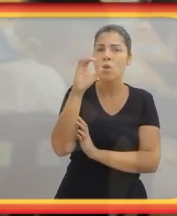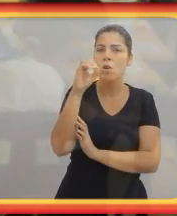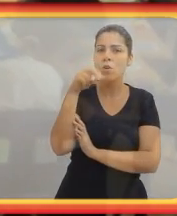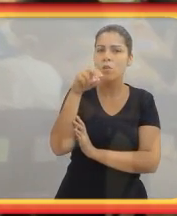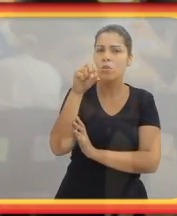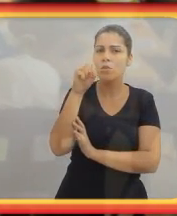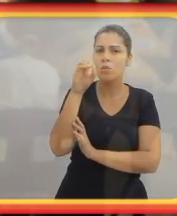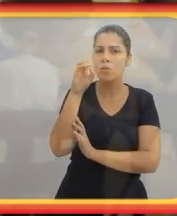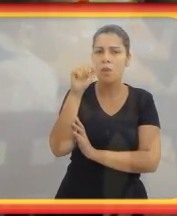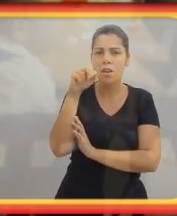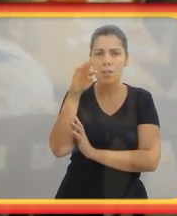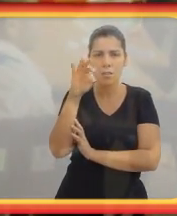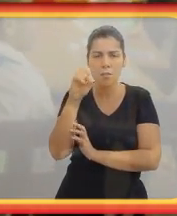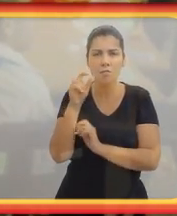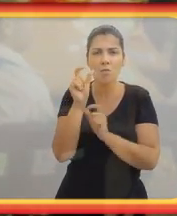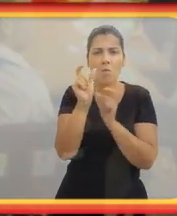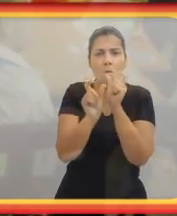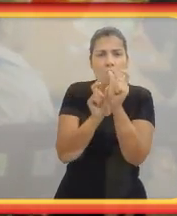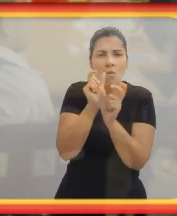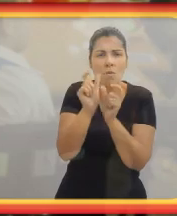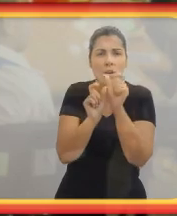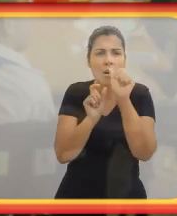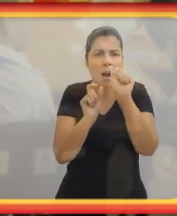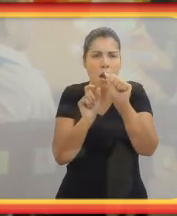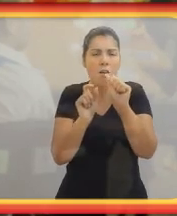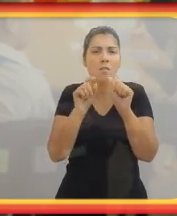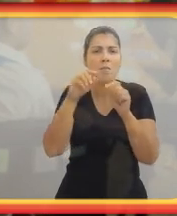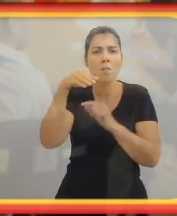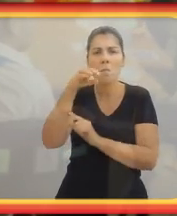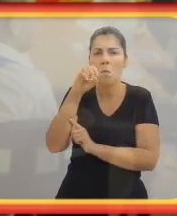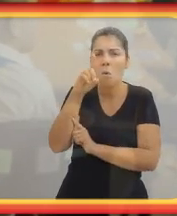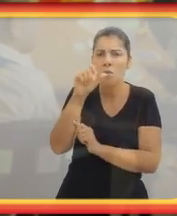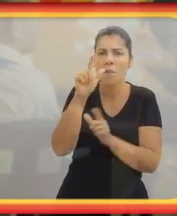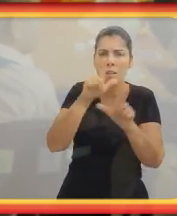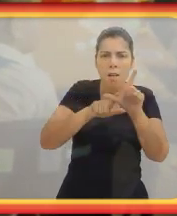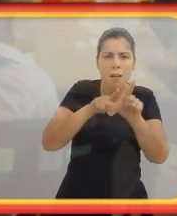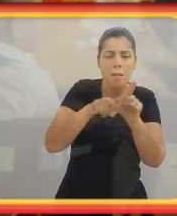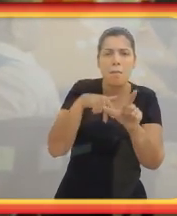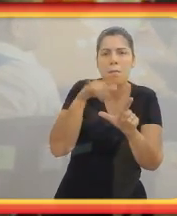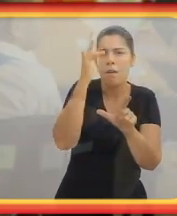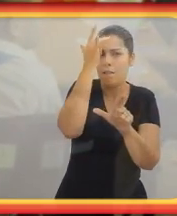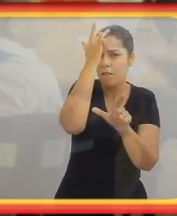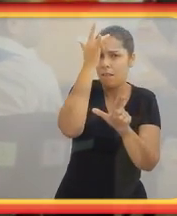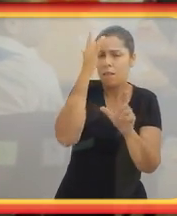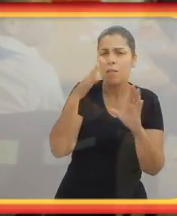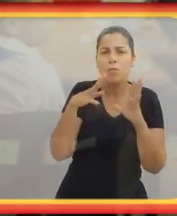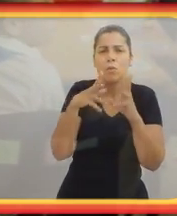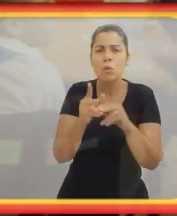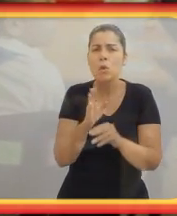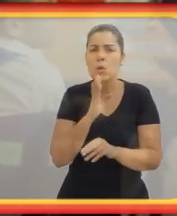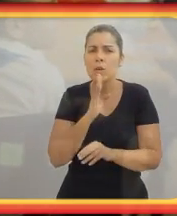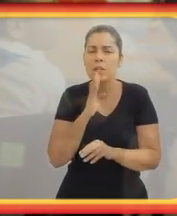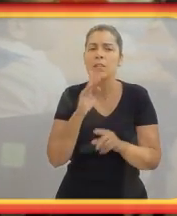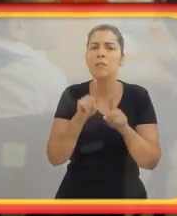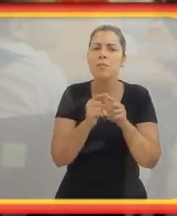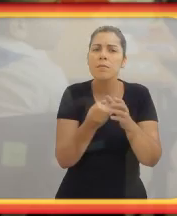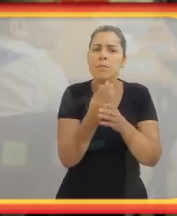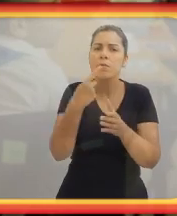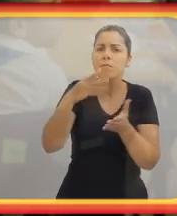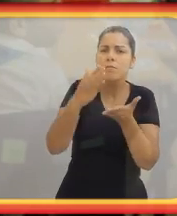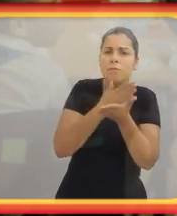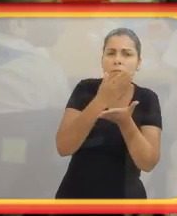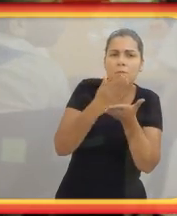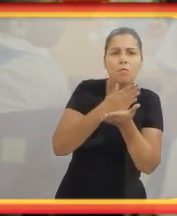cursiva, unindo as letras. A maioria consegue fazer os traços das consoantes, mas usando a letra de forma, que é